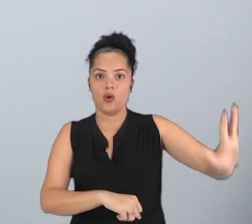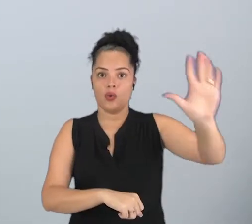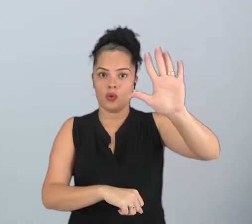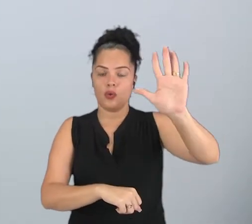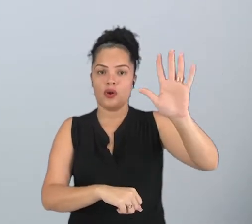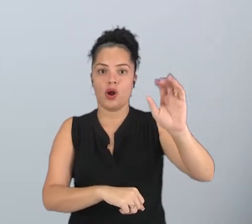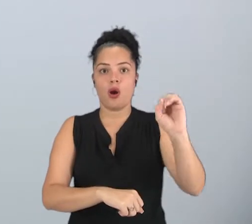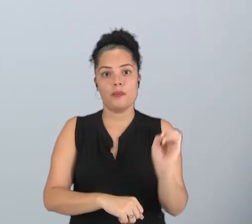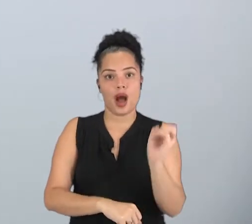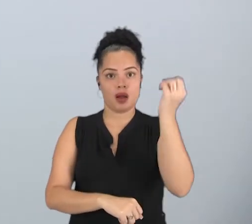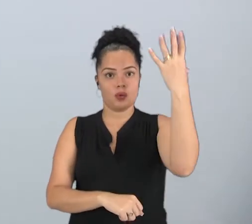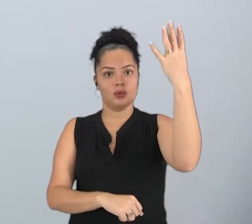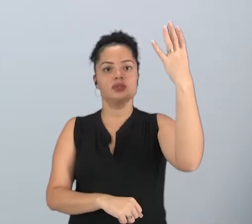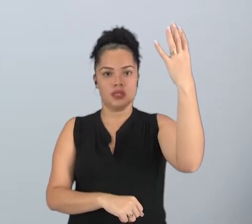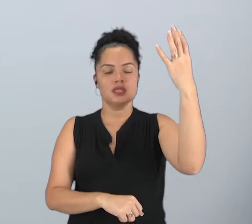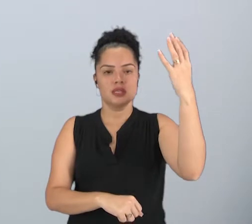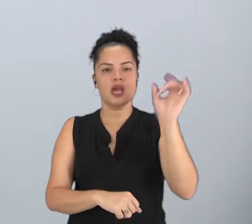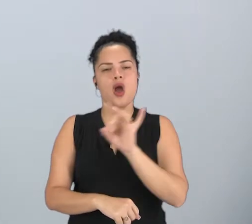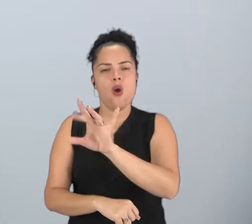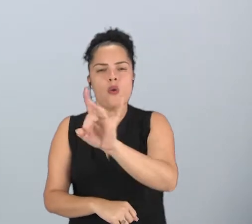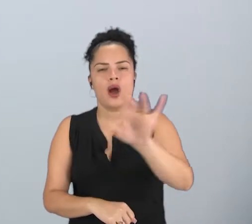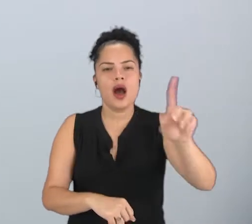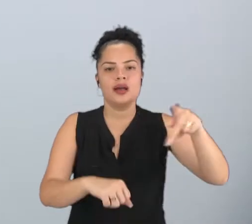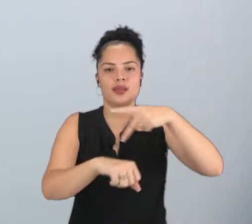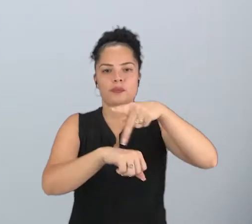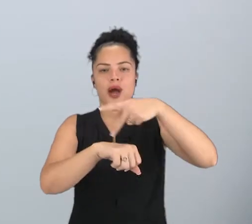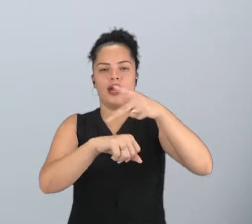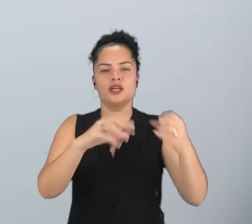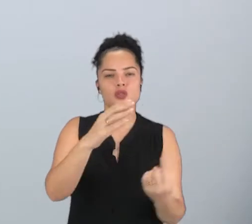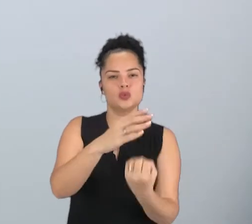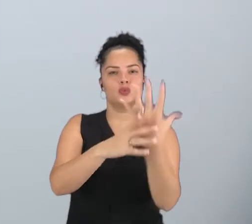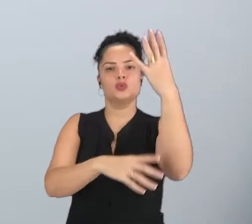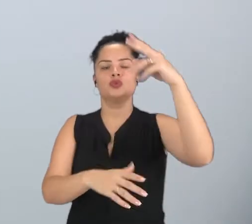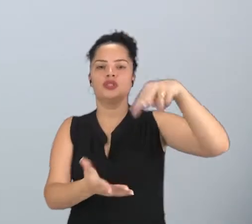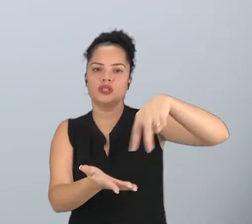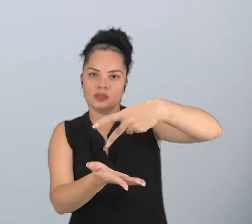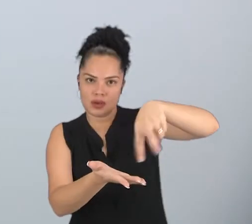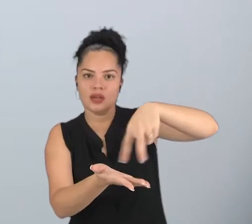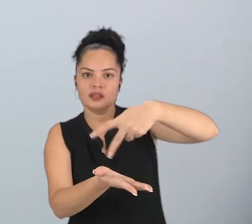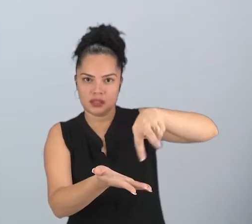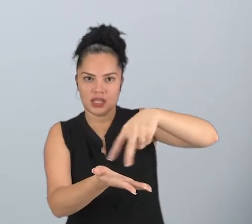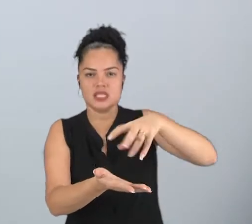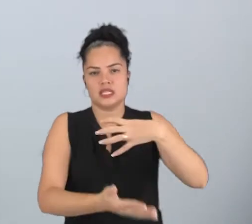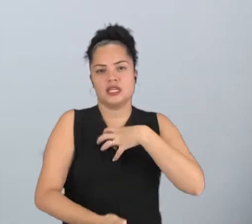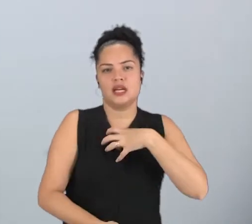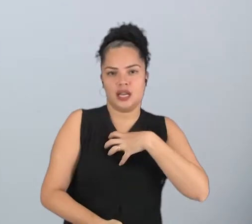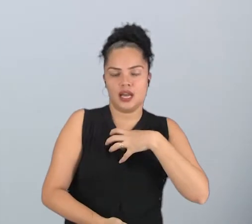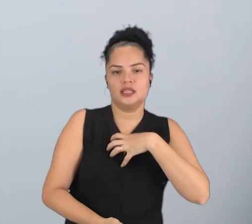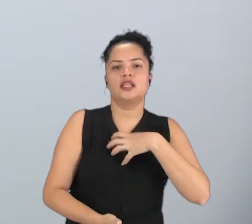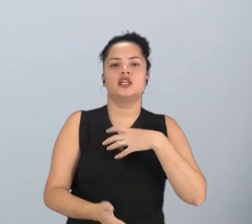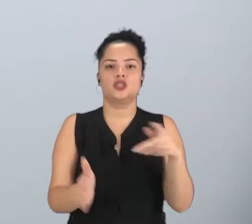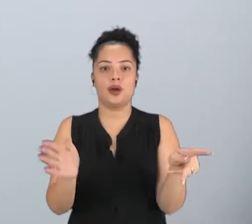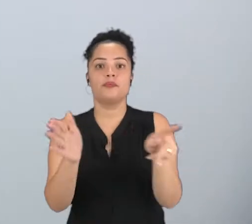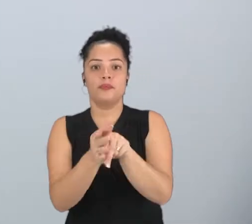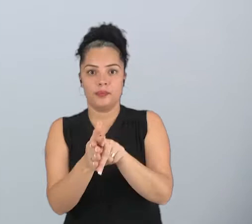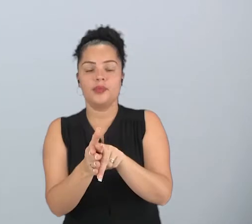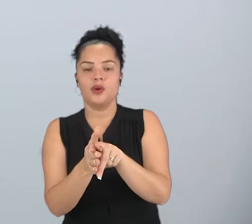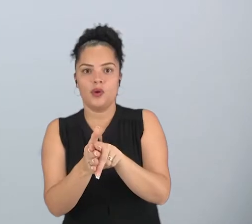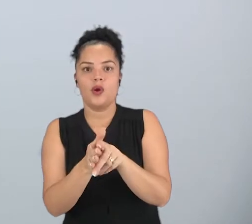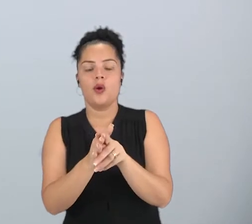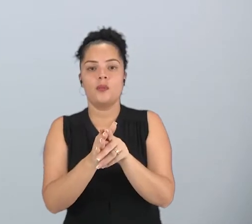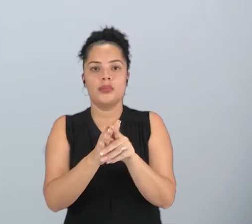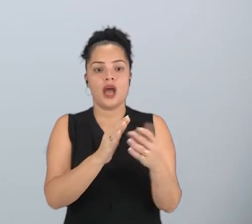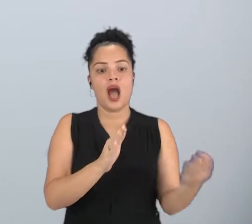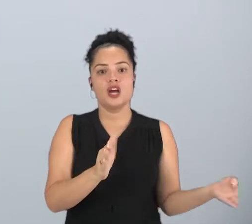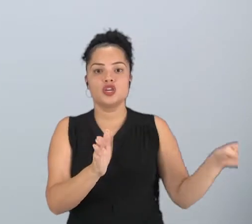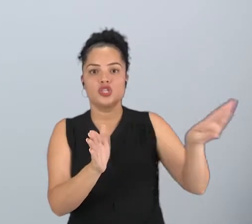vai acontecendo em cada país, em cada região, as danças vão ter uma característica própria. Quando chega